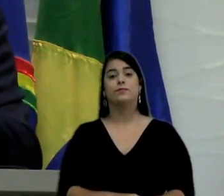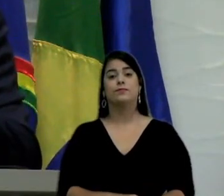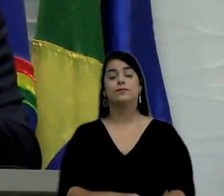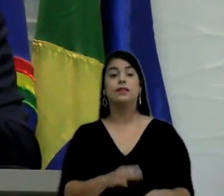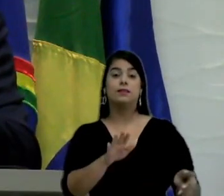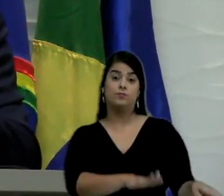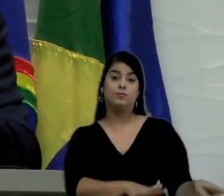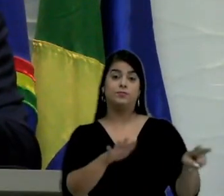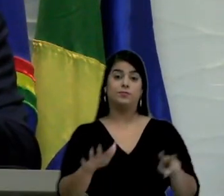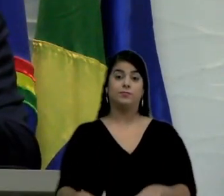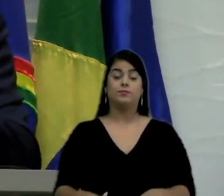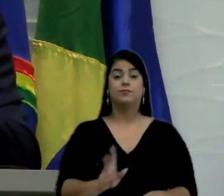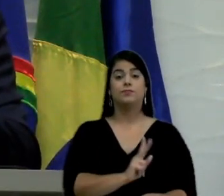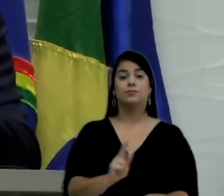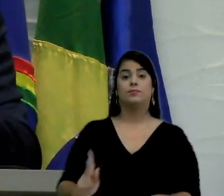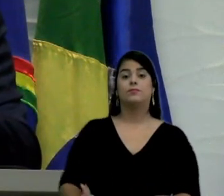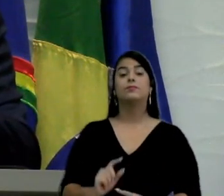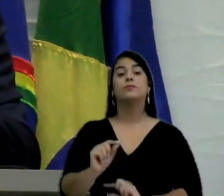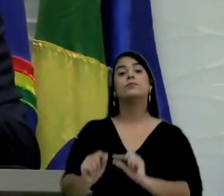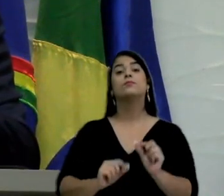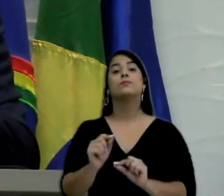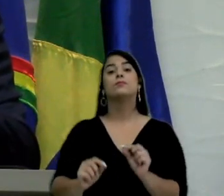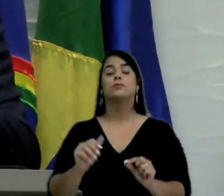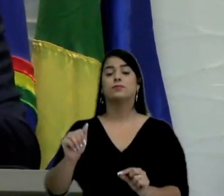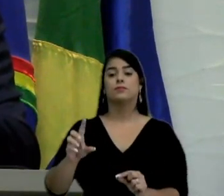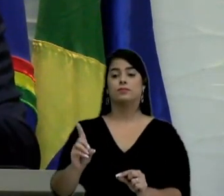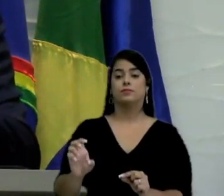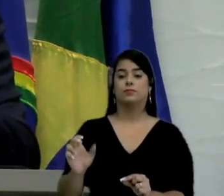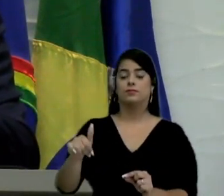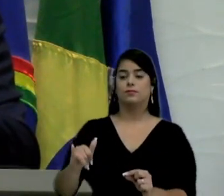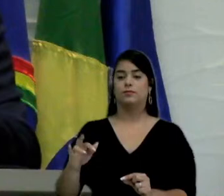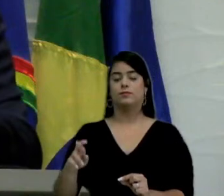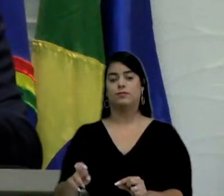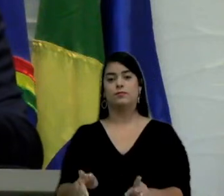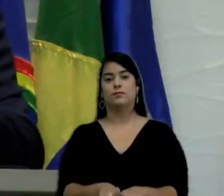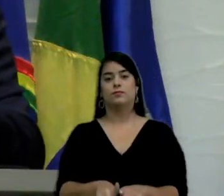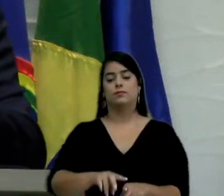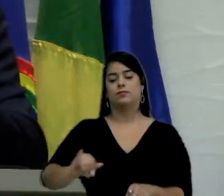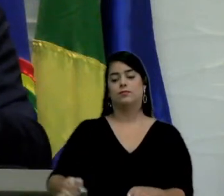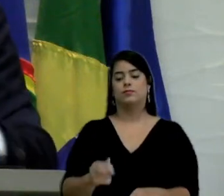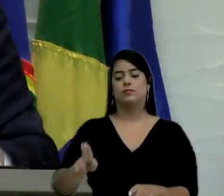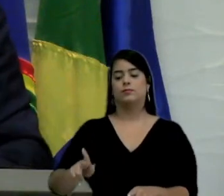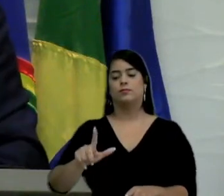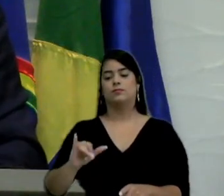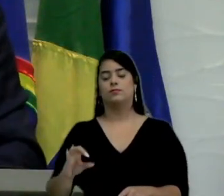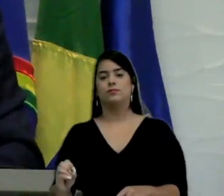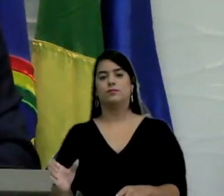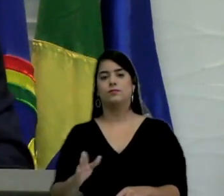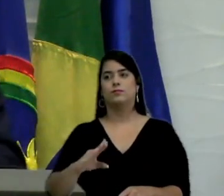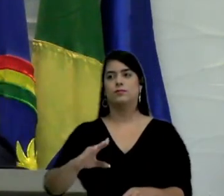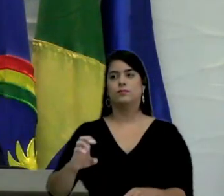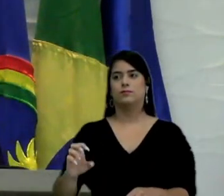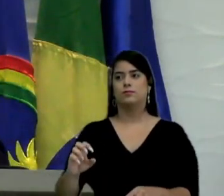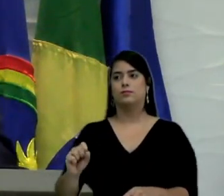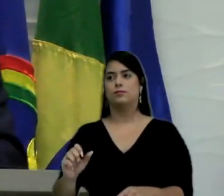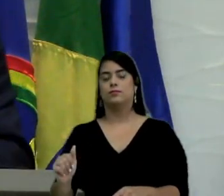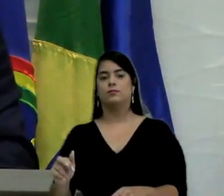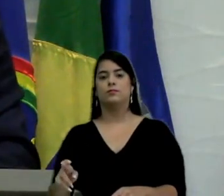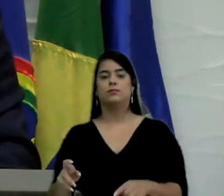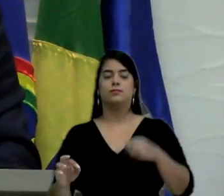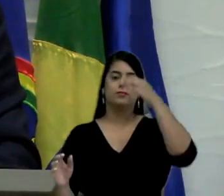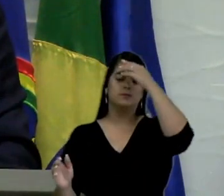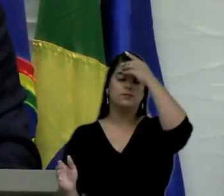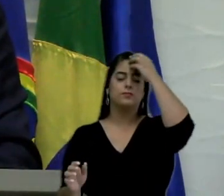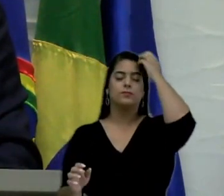da semana Presidente a Demir Matias a Júlio César né que trabalha no banco a ricon